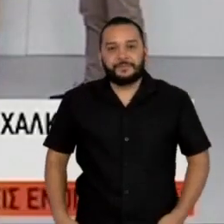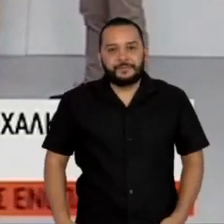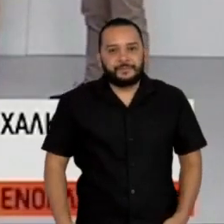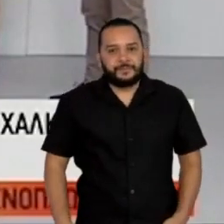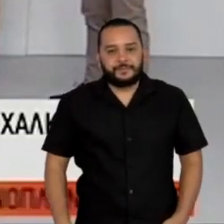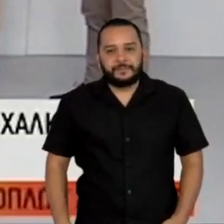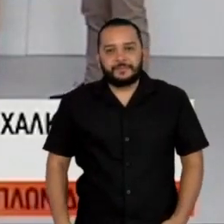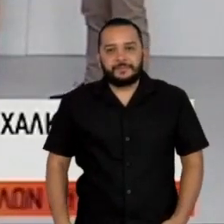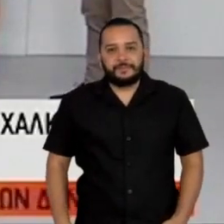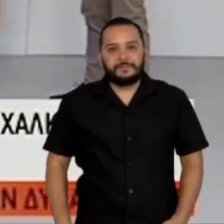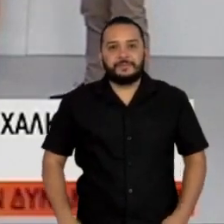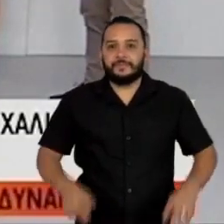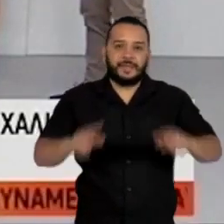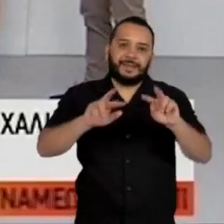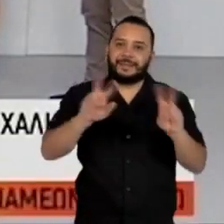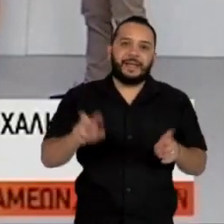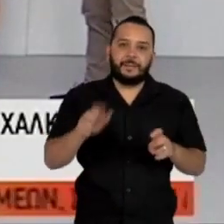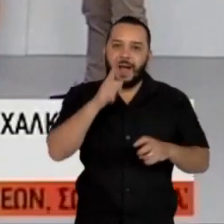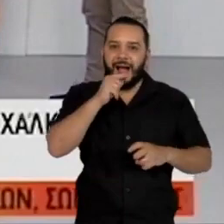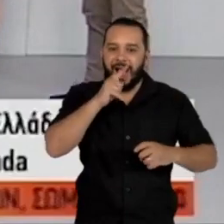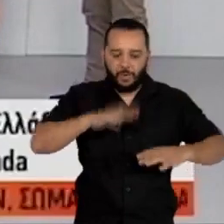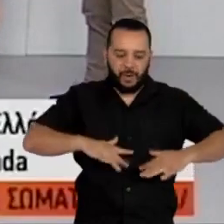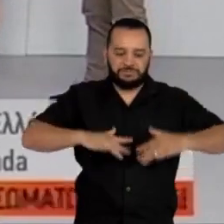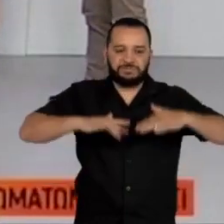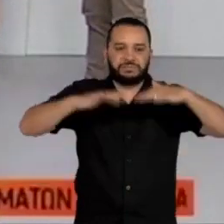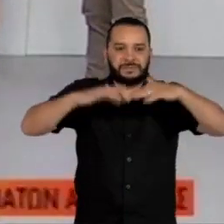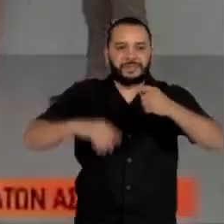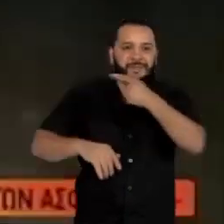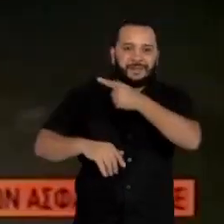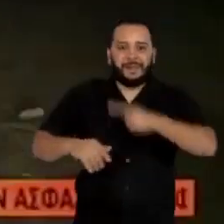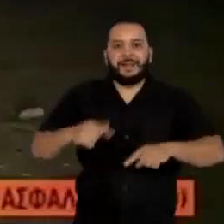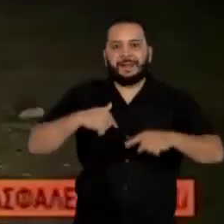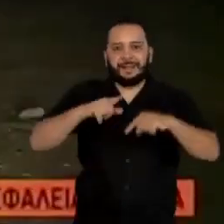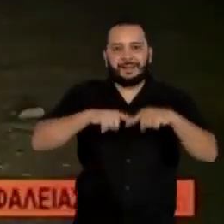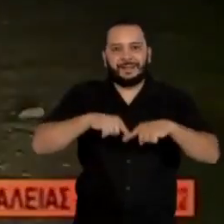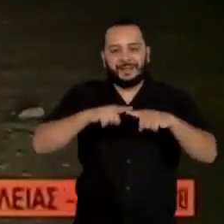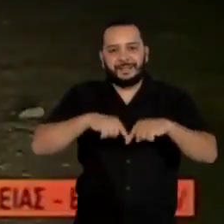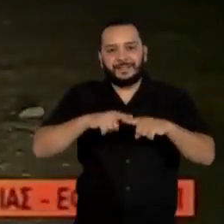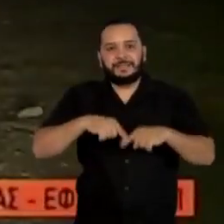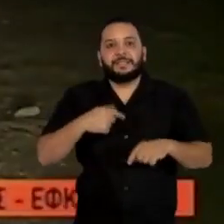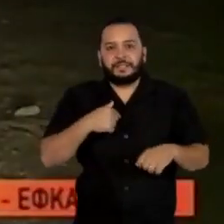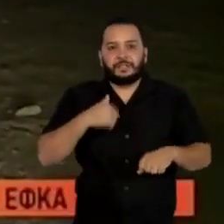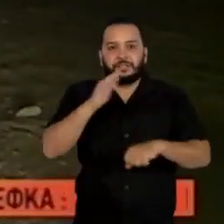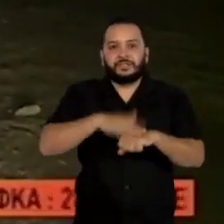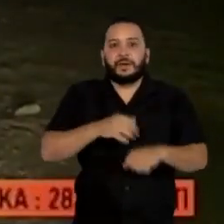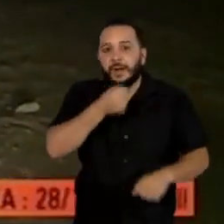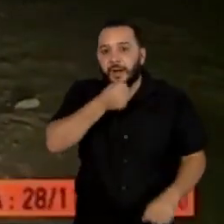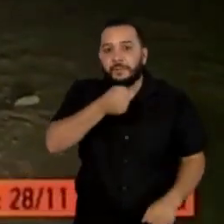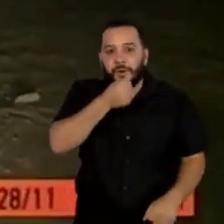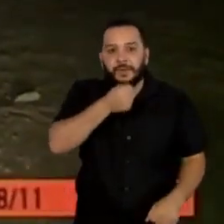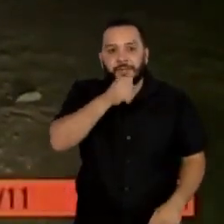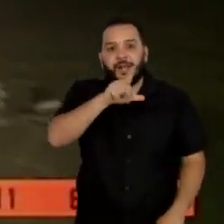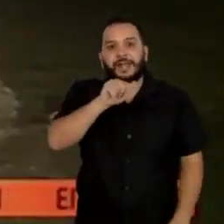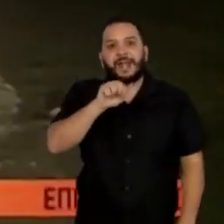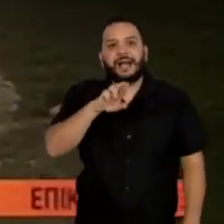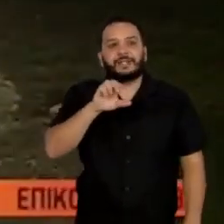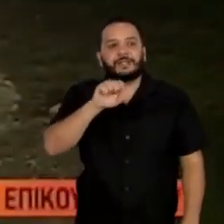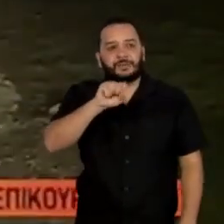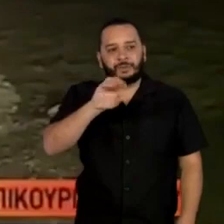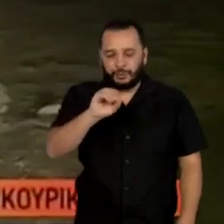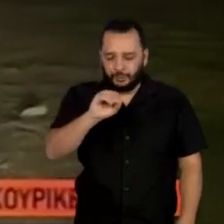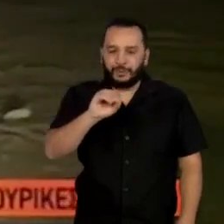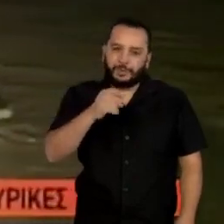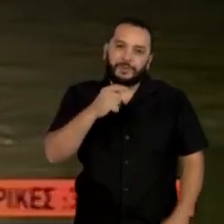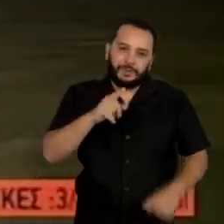Numa cobertura sobre as enchentes na Grécia, o apresentador chama o repórter Lazo Mantikos, do